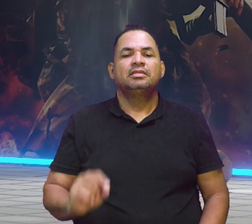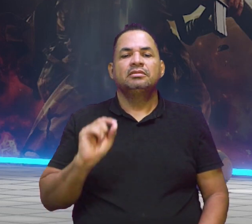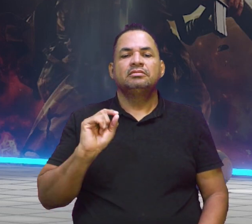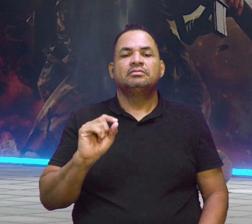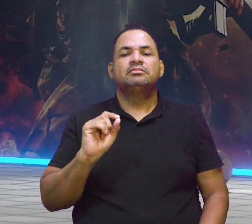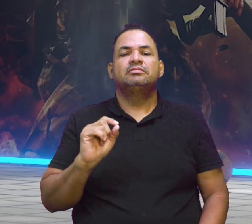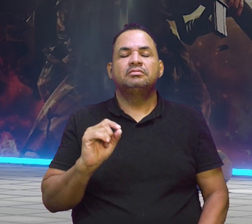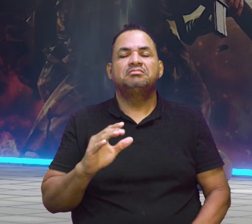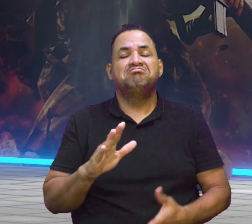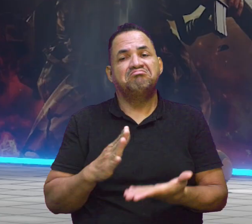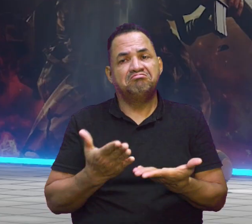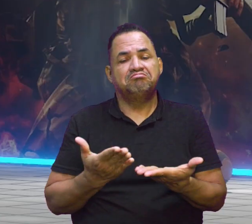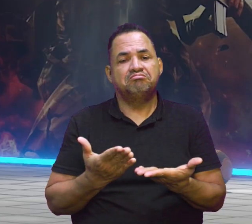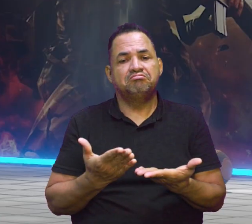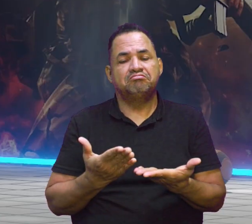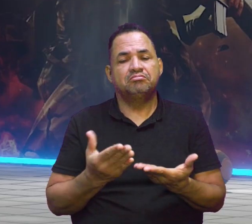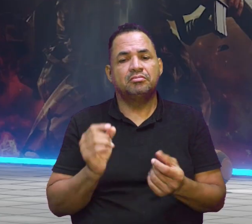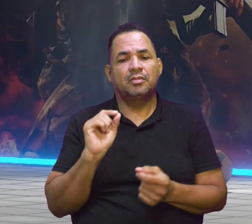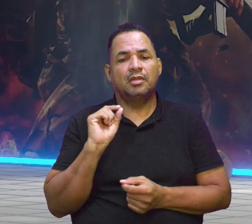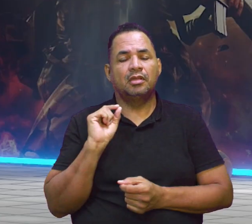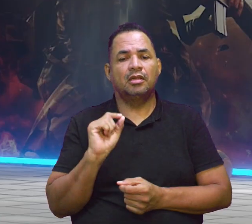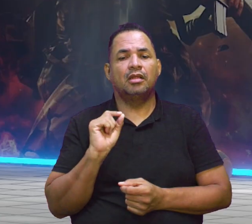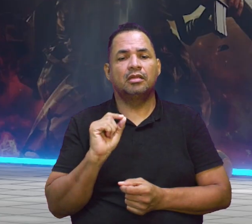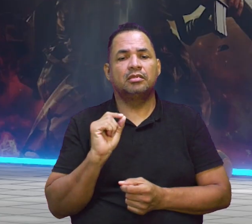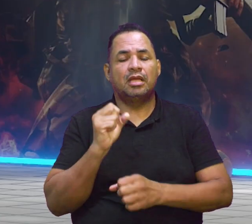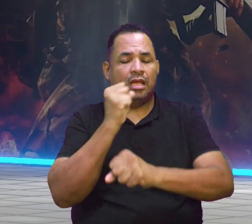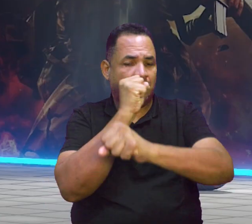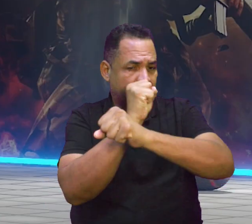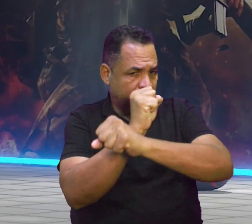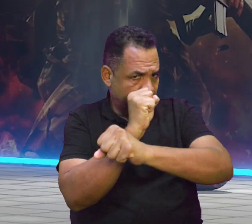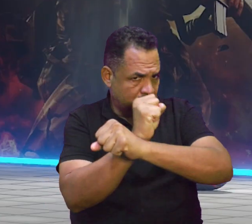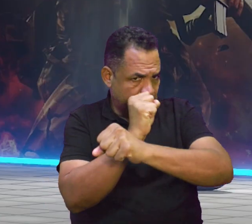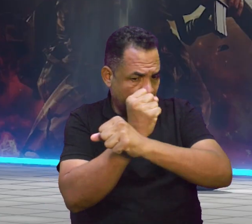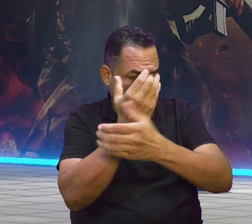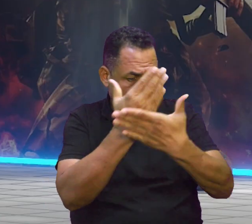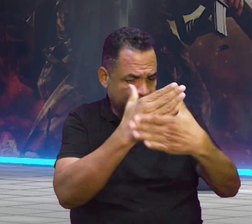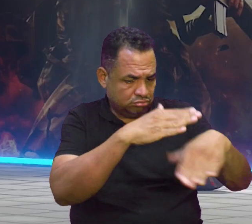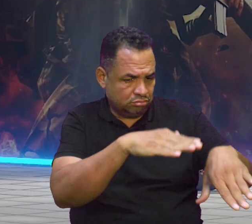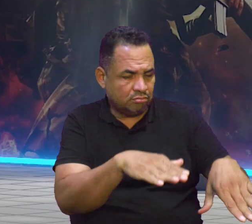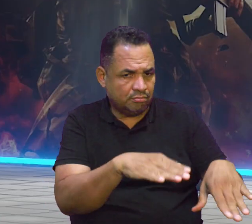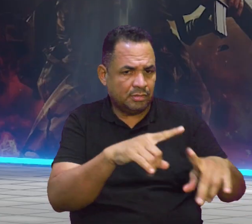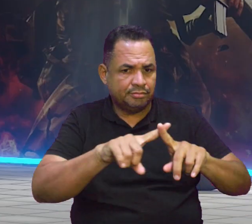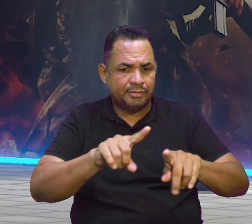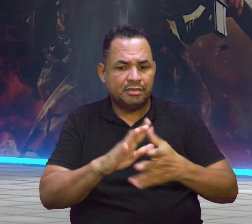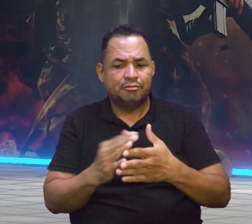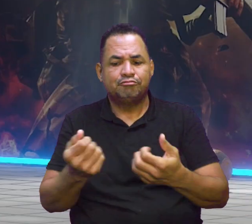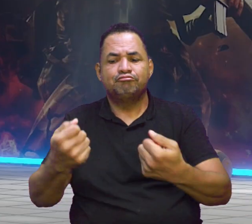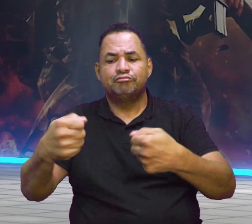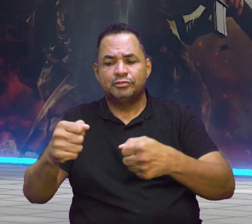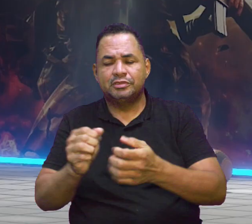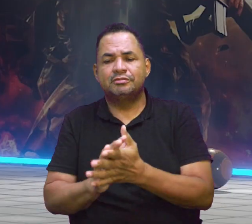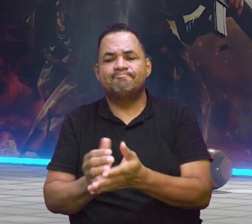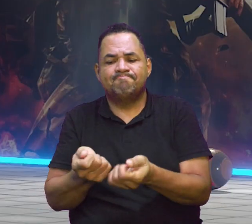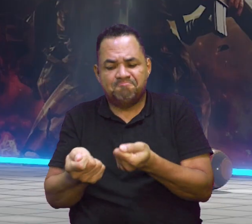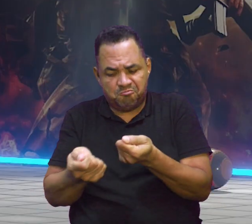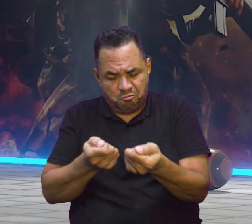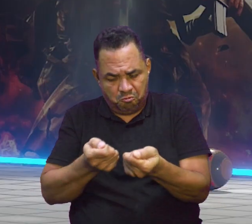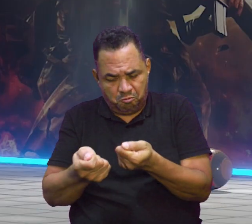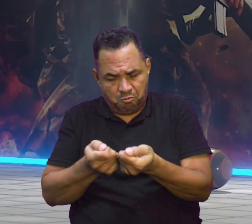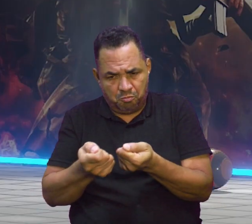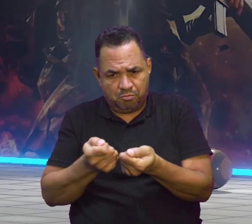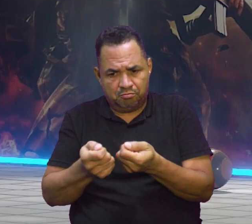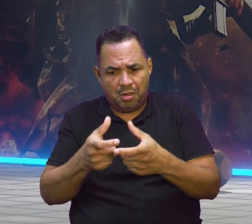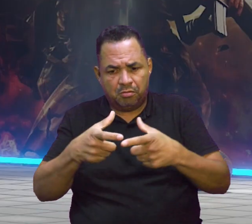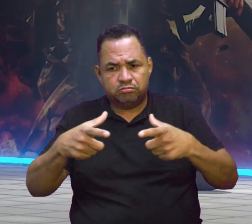beneficiar. Então, a escravidão acaba, porém o poder desses coronéis vai aumentar cada